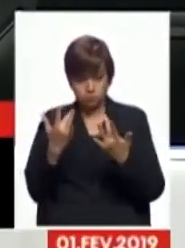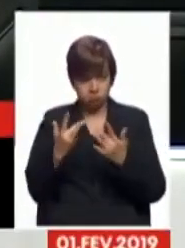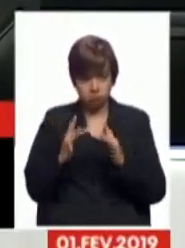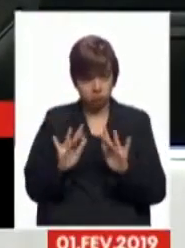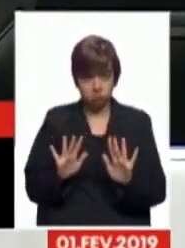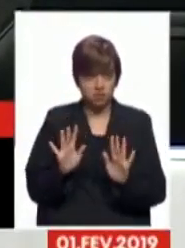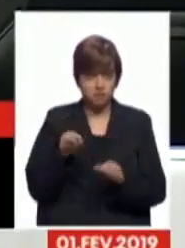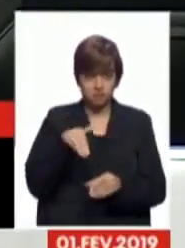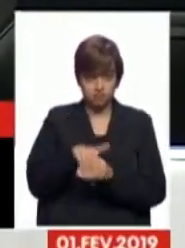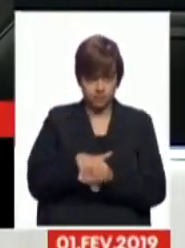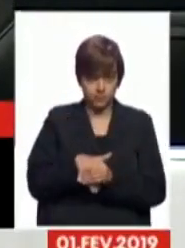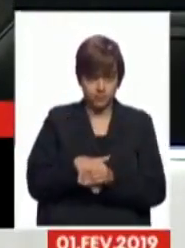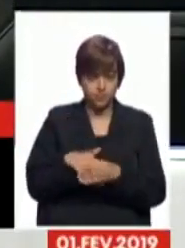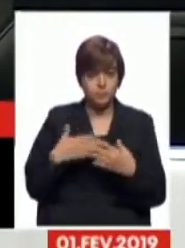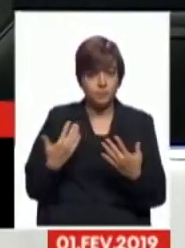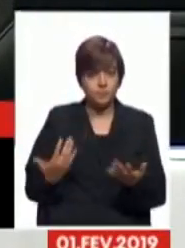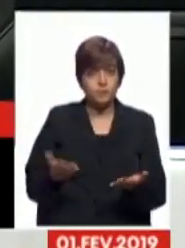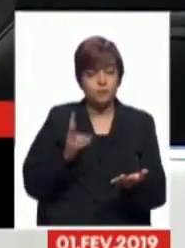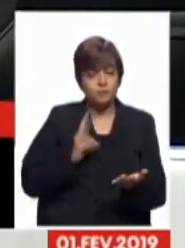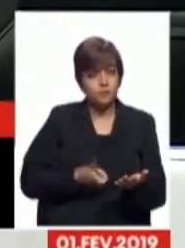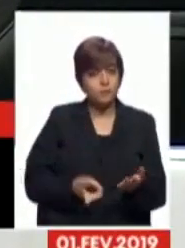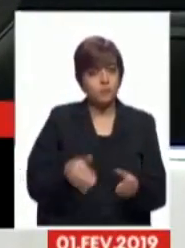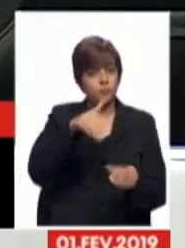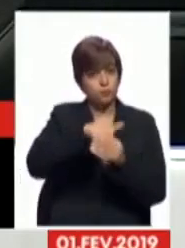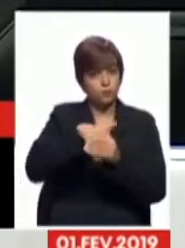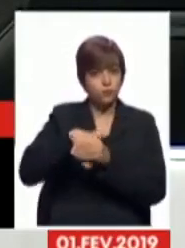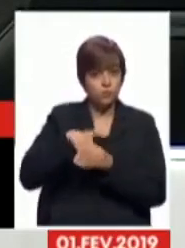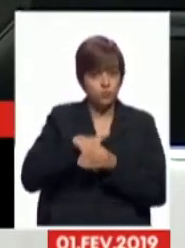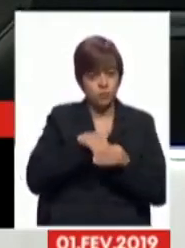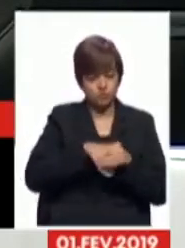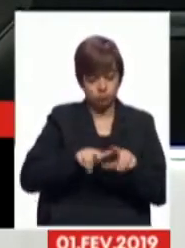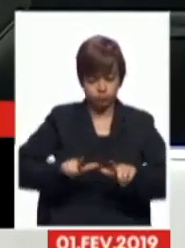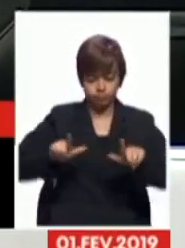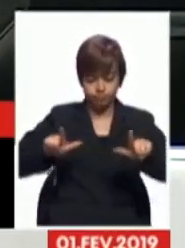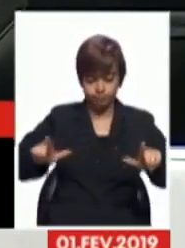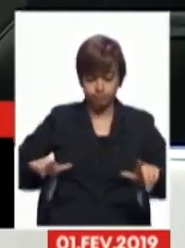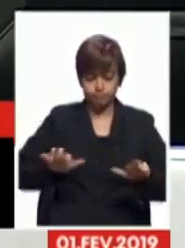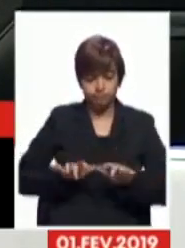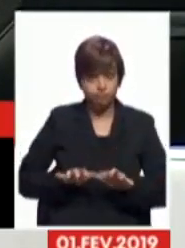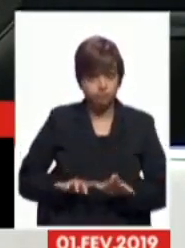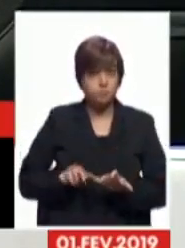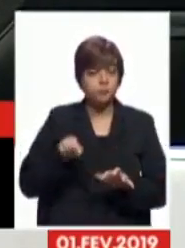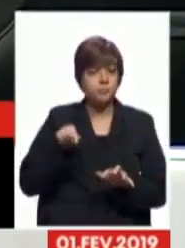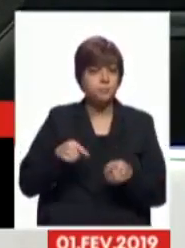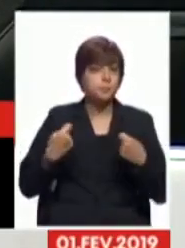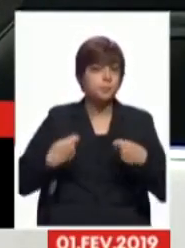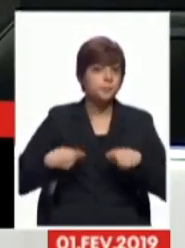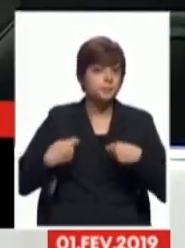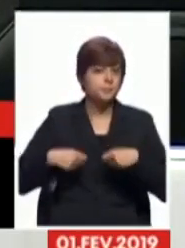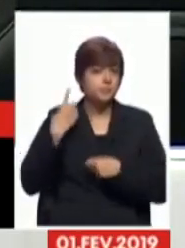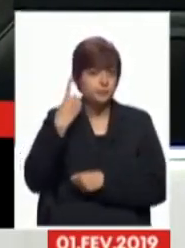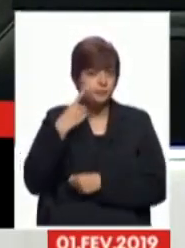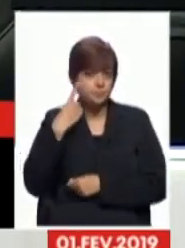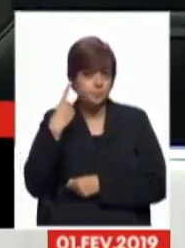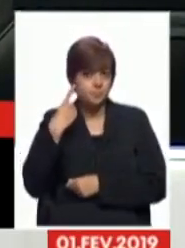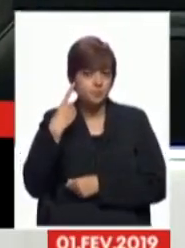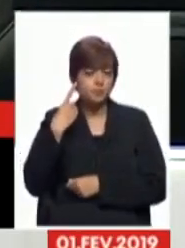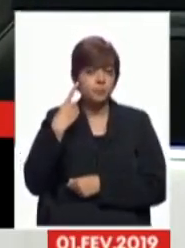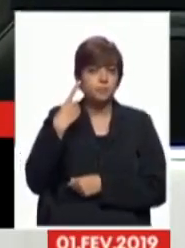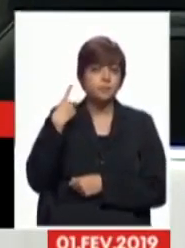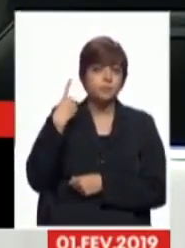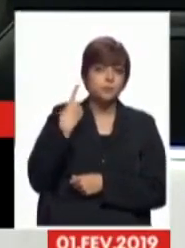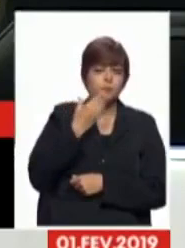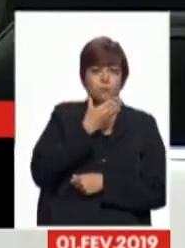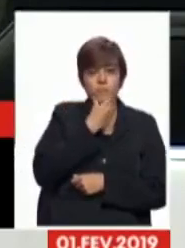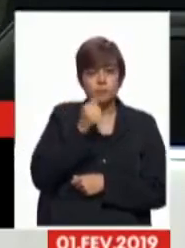A fim de proceder à votação pelo processo eletrônico, a presidente solicita às deputadas ou deputados que